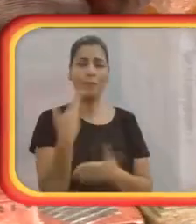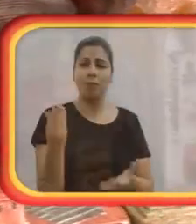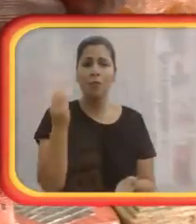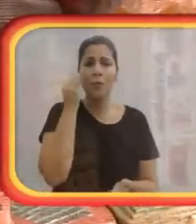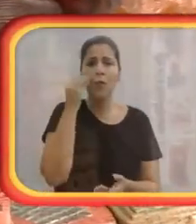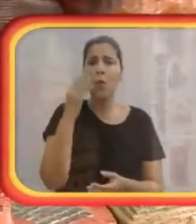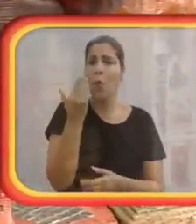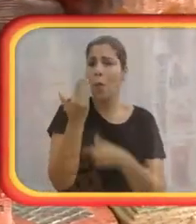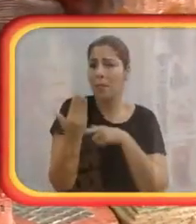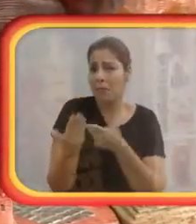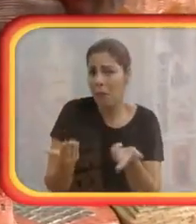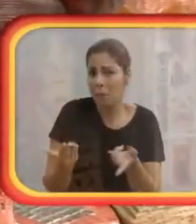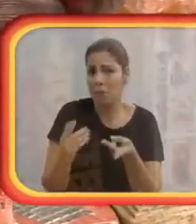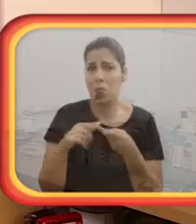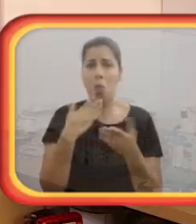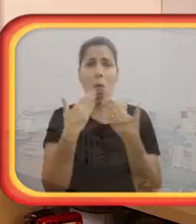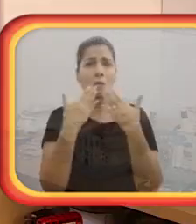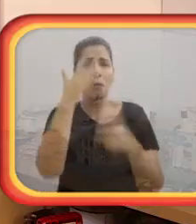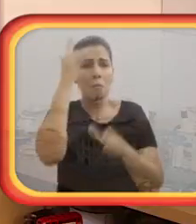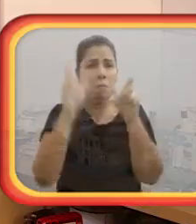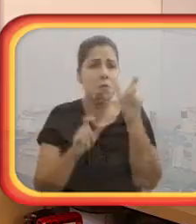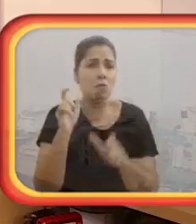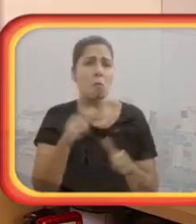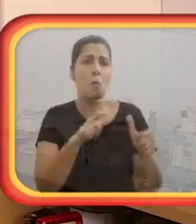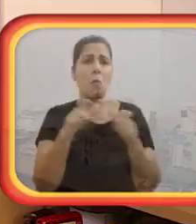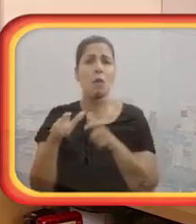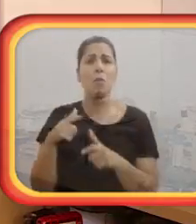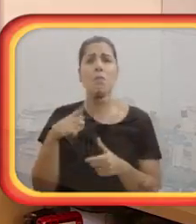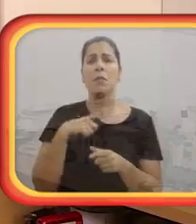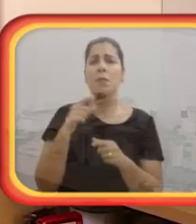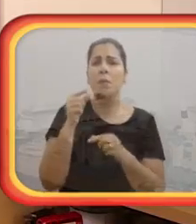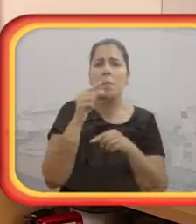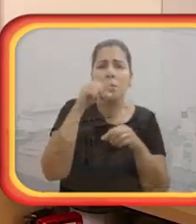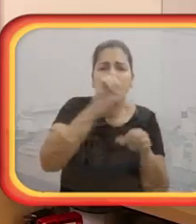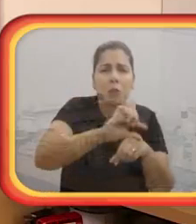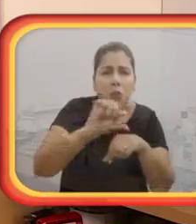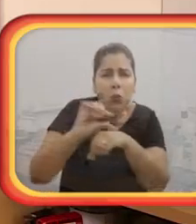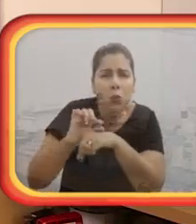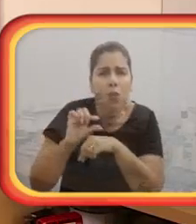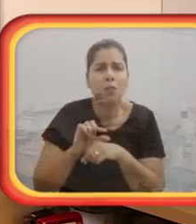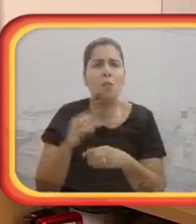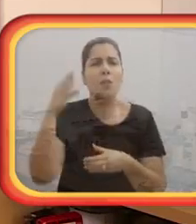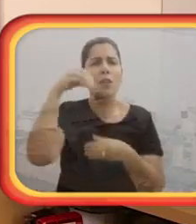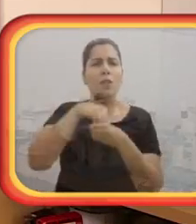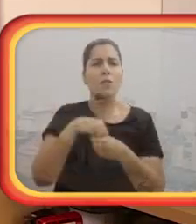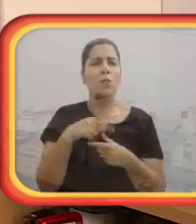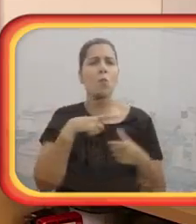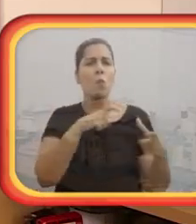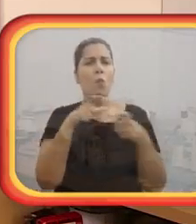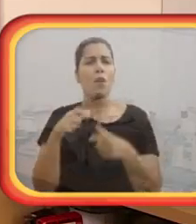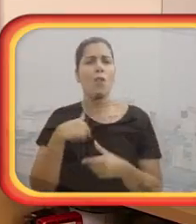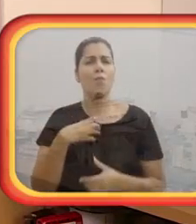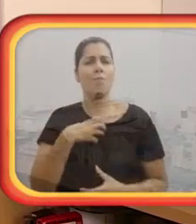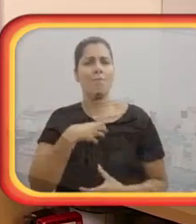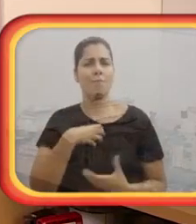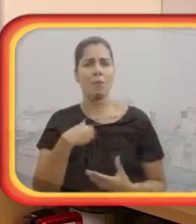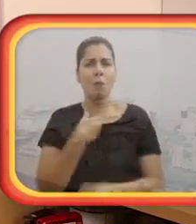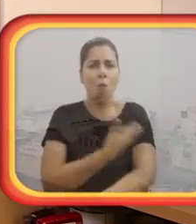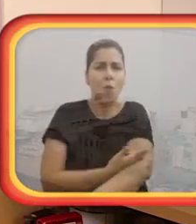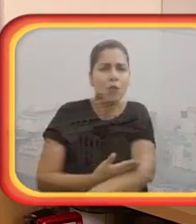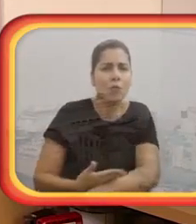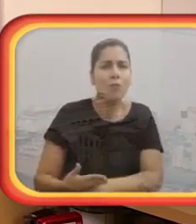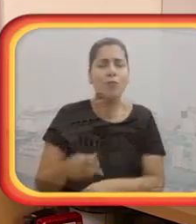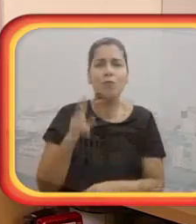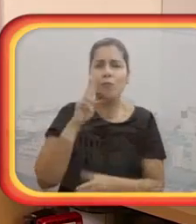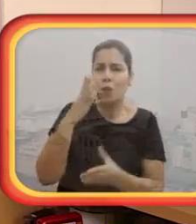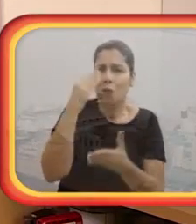o que eu tento fazer quando faço algum tipo de turismo é tornar aquele lugar especial e único. Seja provando a comida do local, conversando